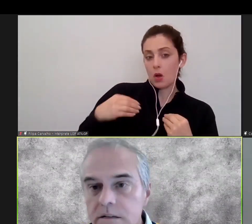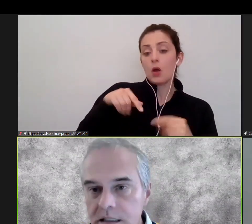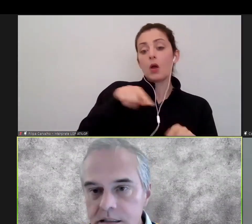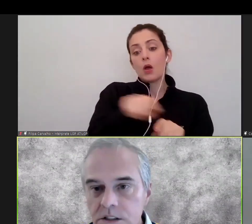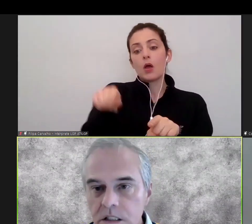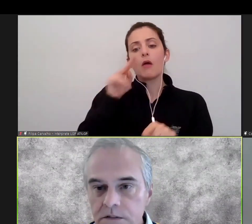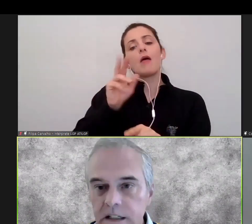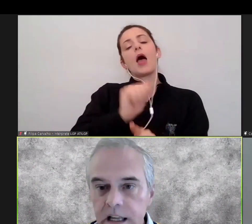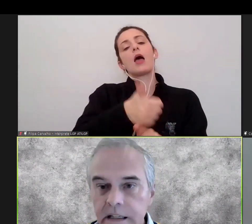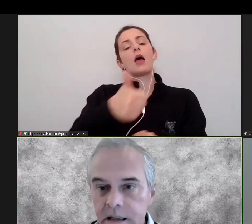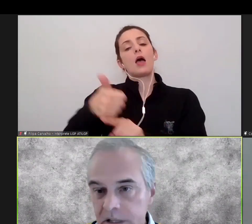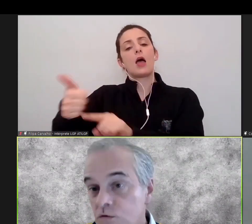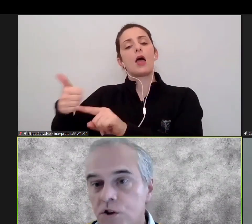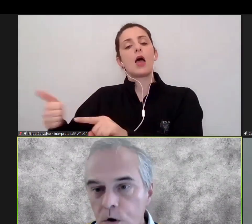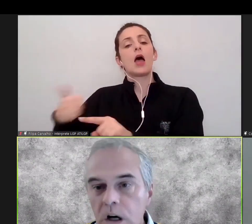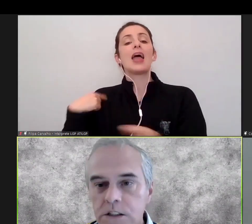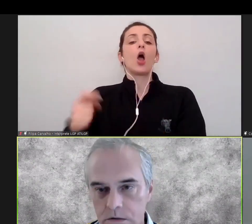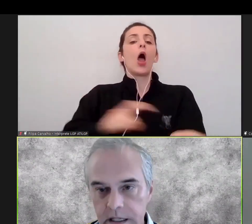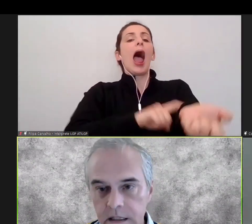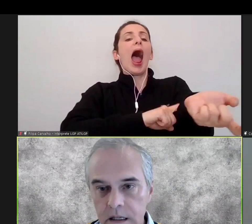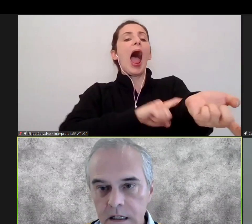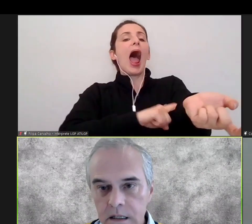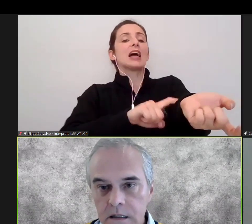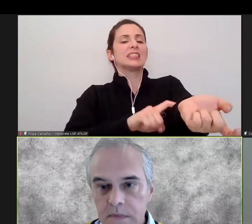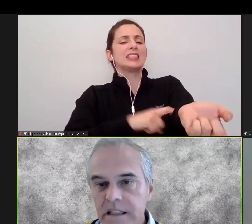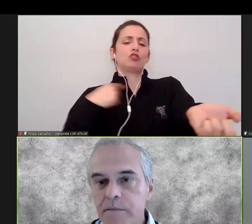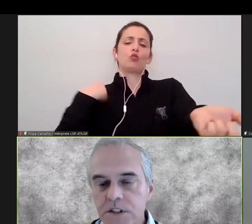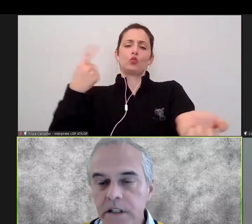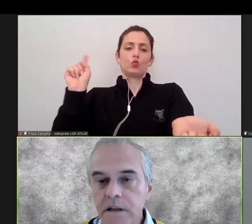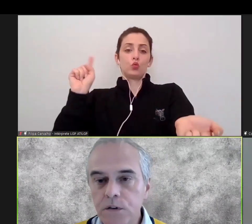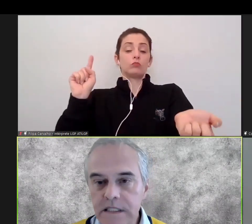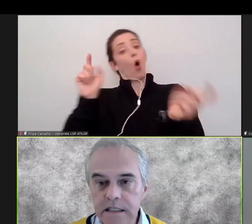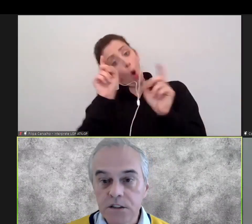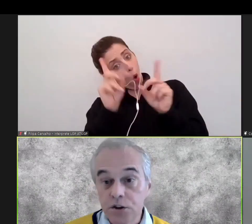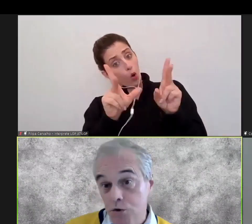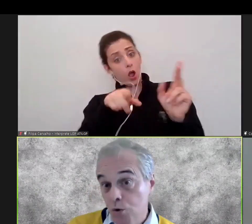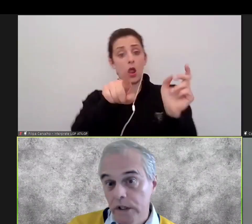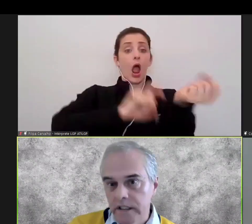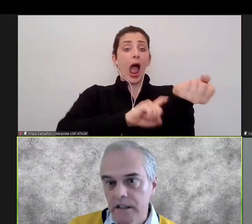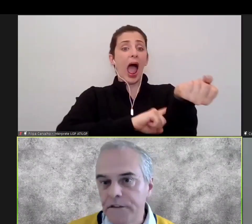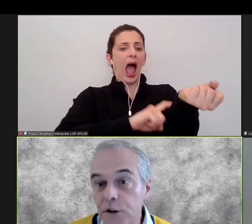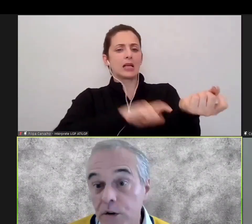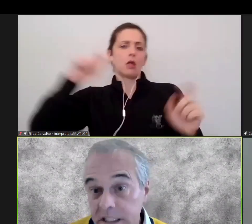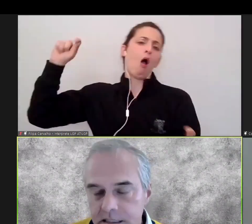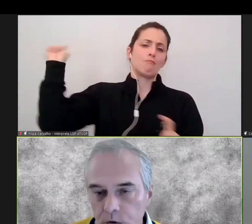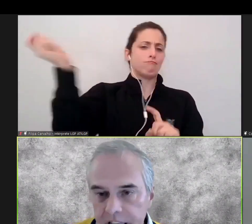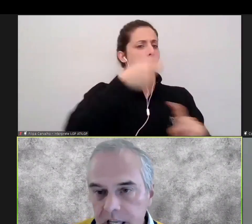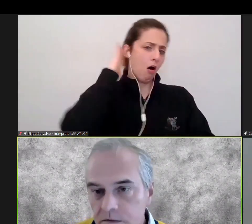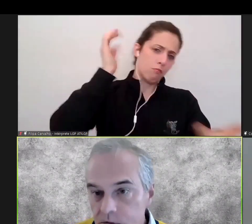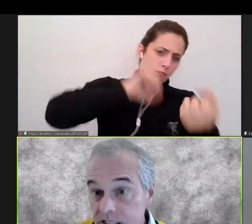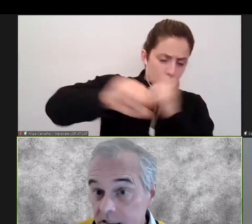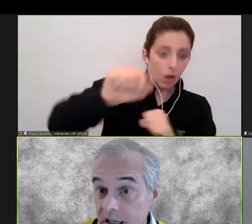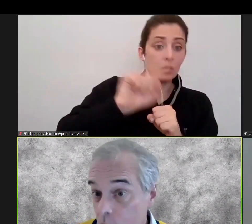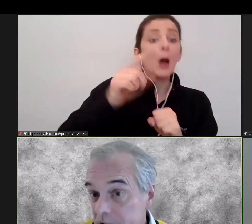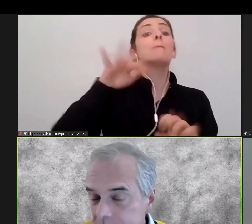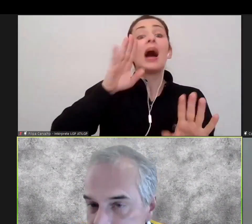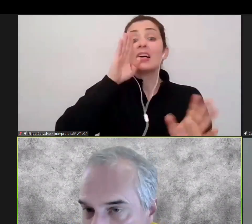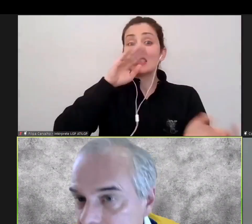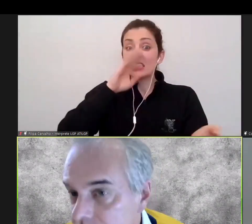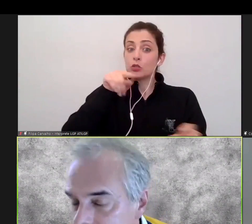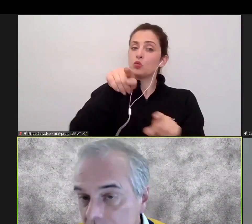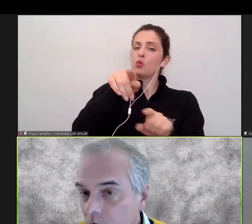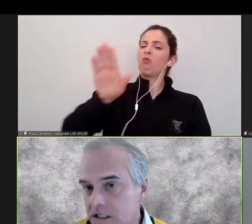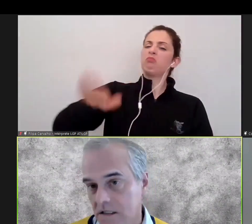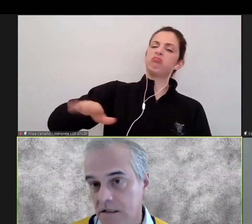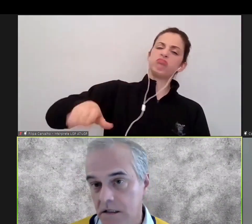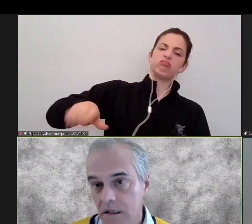não ser o racista que vai lá e quer meter um chicote em alguém, mas na medida em que você exclui, inferioriza alguém, você está obedecendo